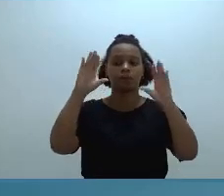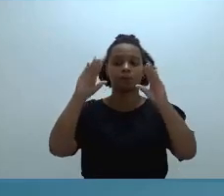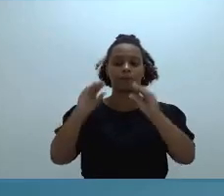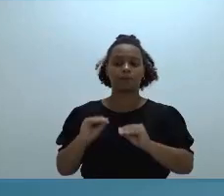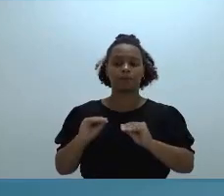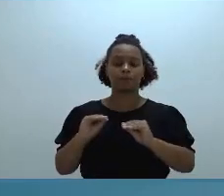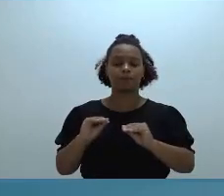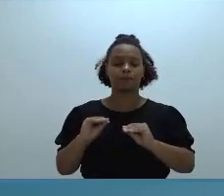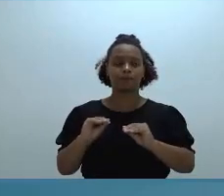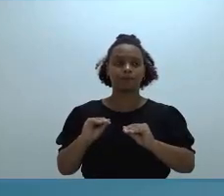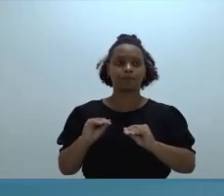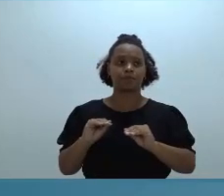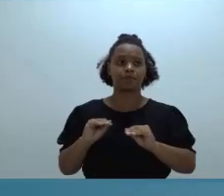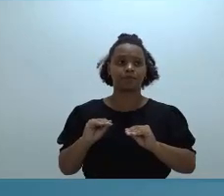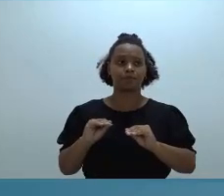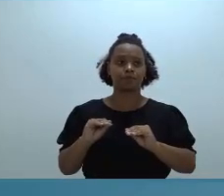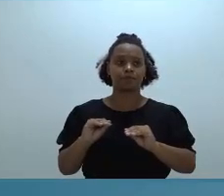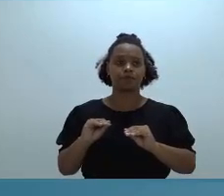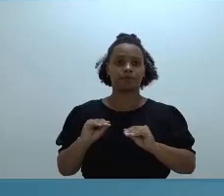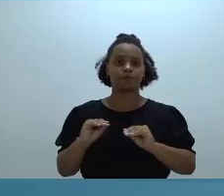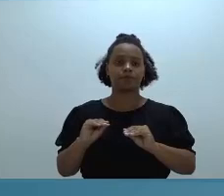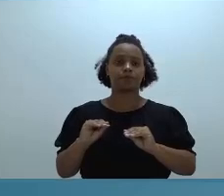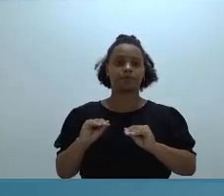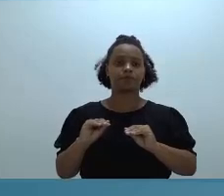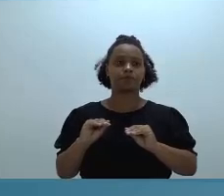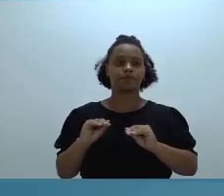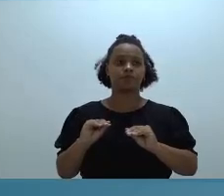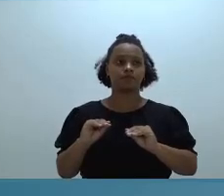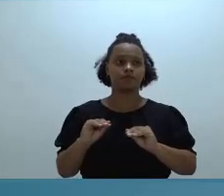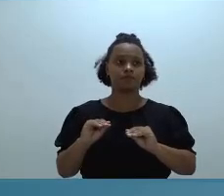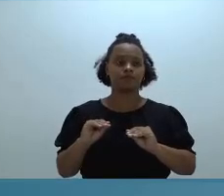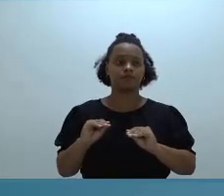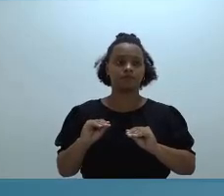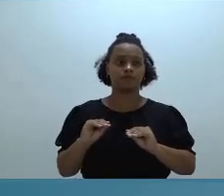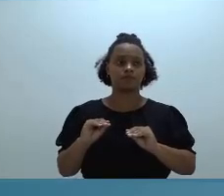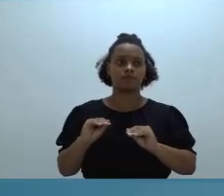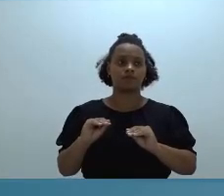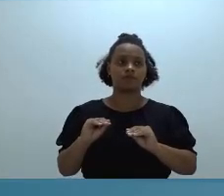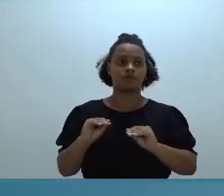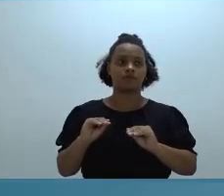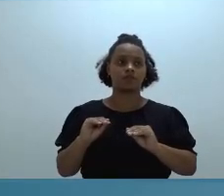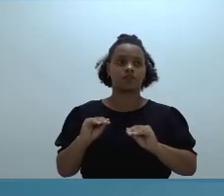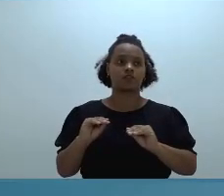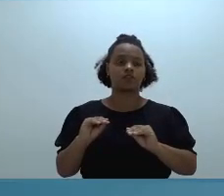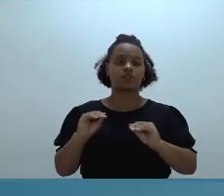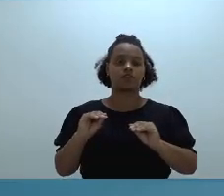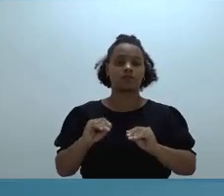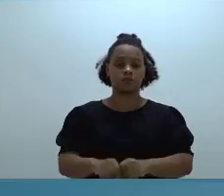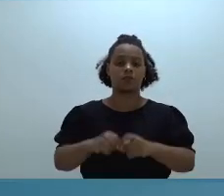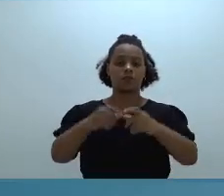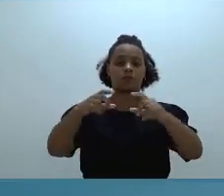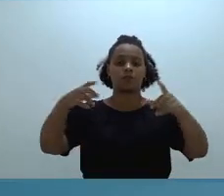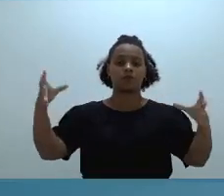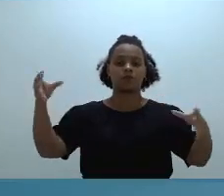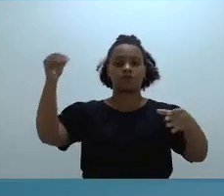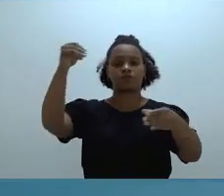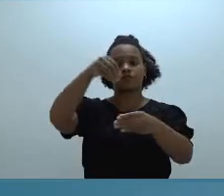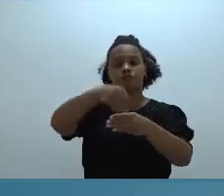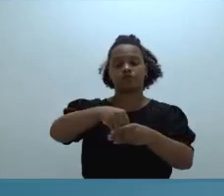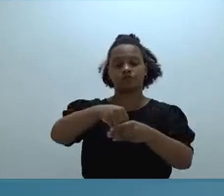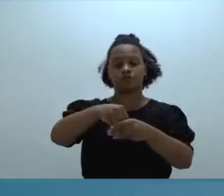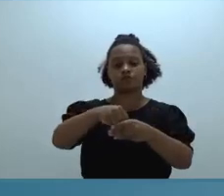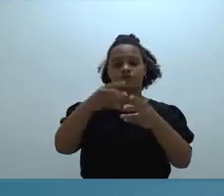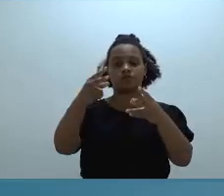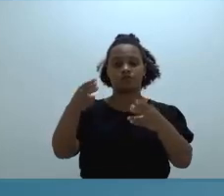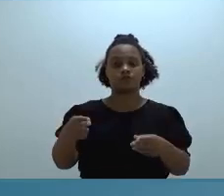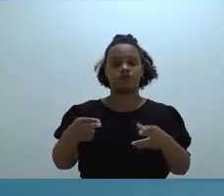Mas, independente do voto da desembargadora Vânia Lúcia Silveira, a maioria de votos é acompanhando